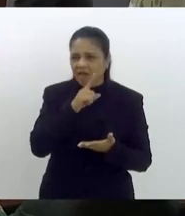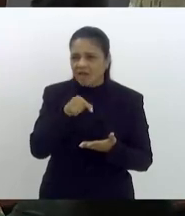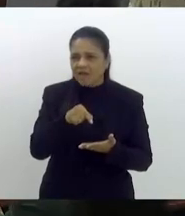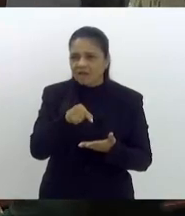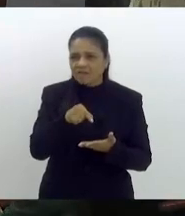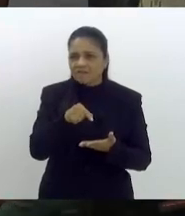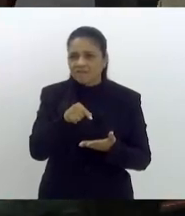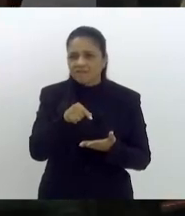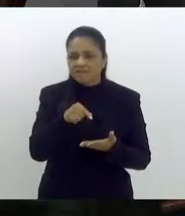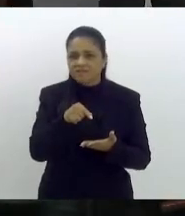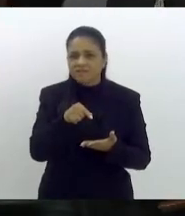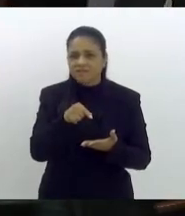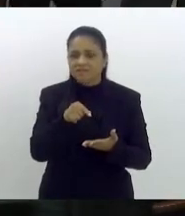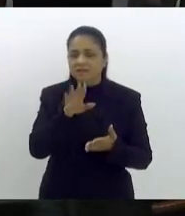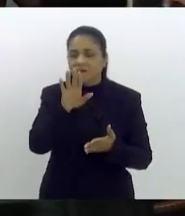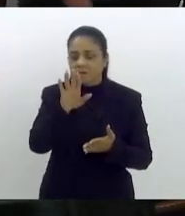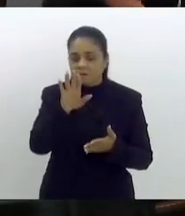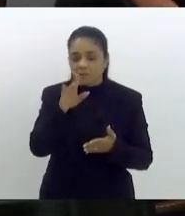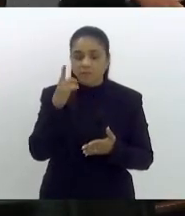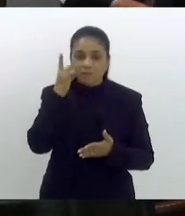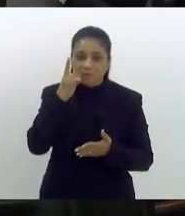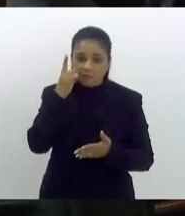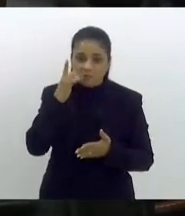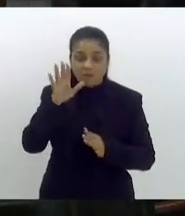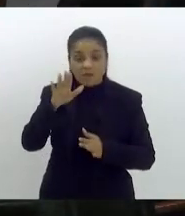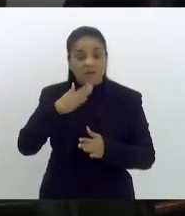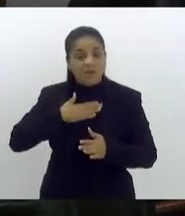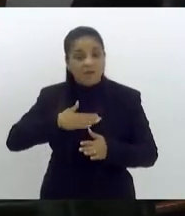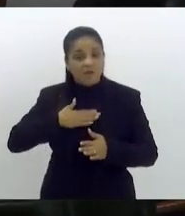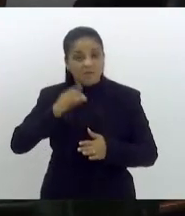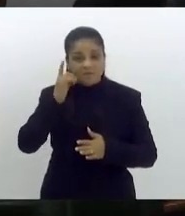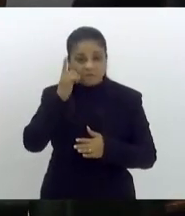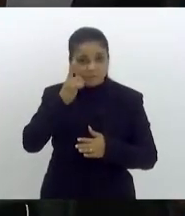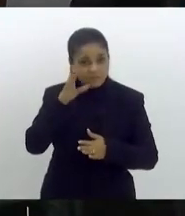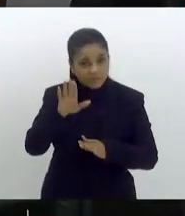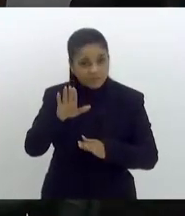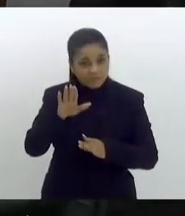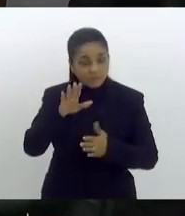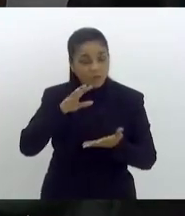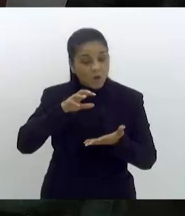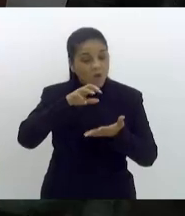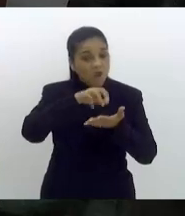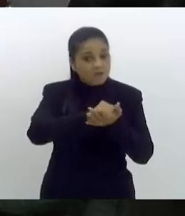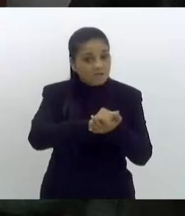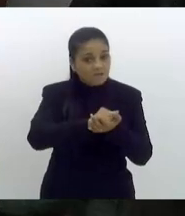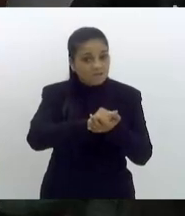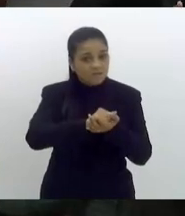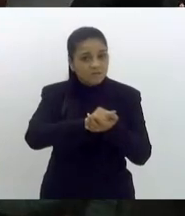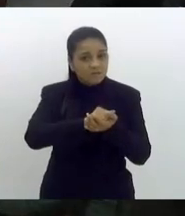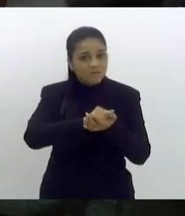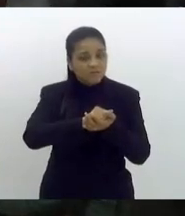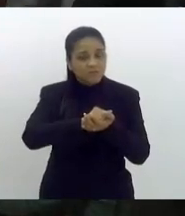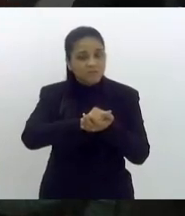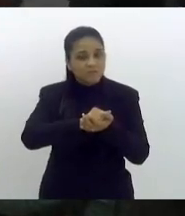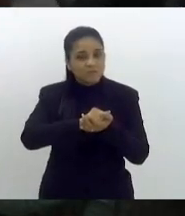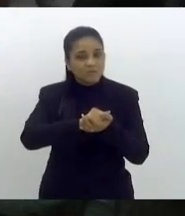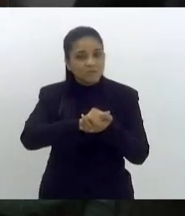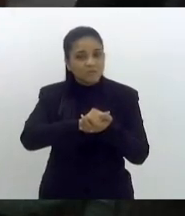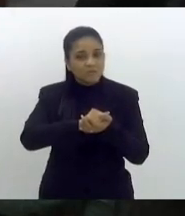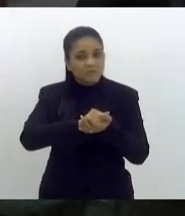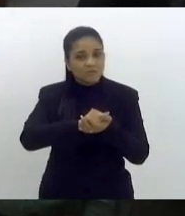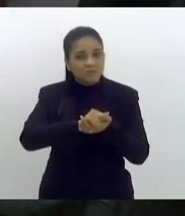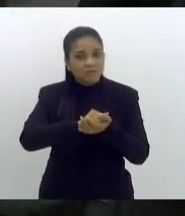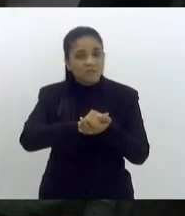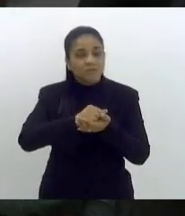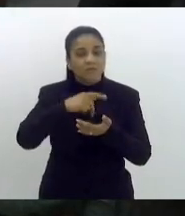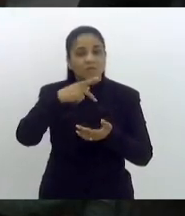exatamente Deputado eu queria eu queria fazer esse registro Exatamente isso